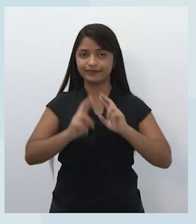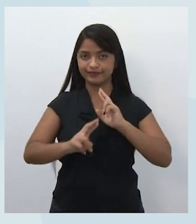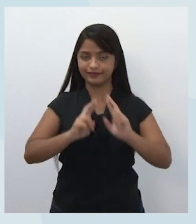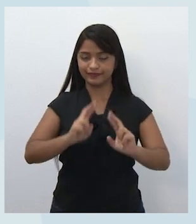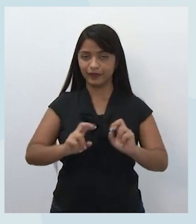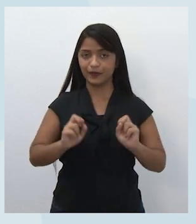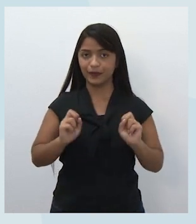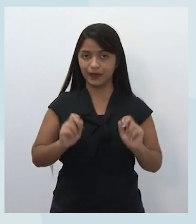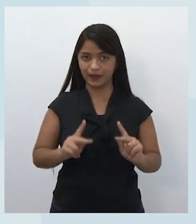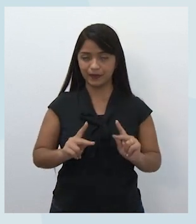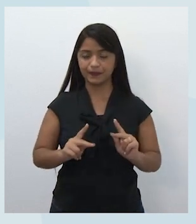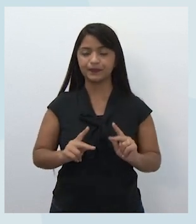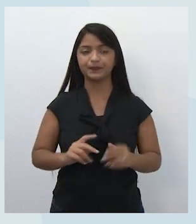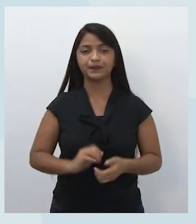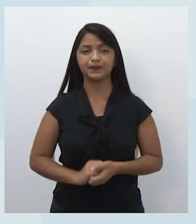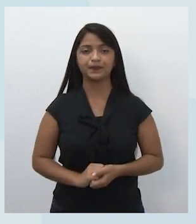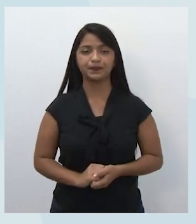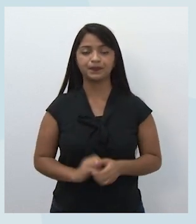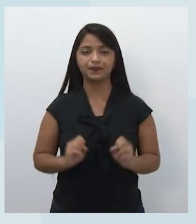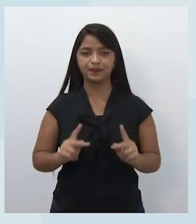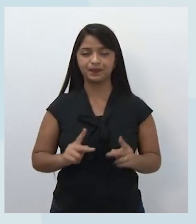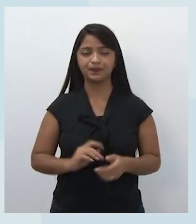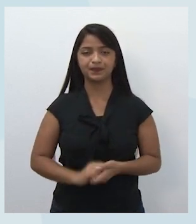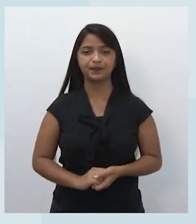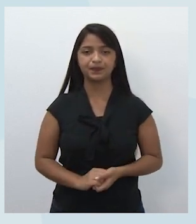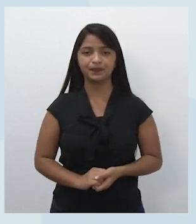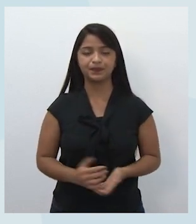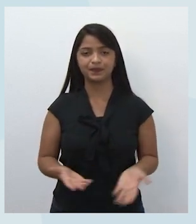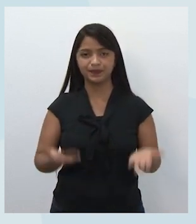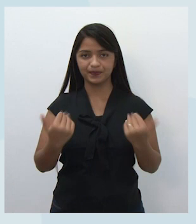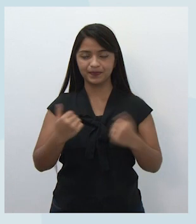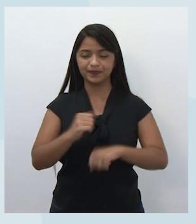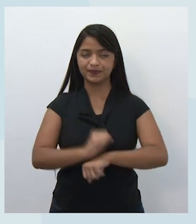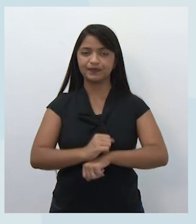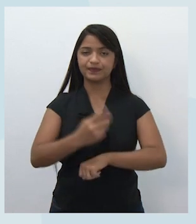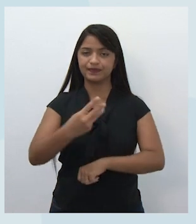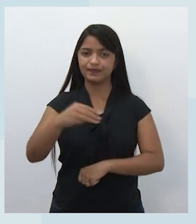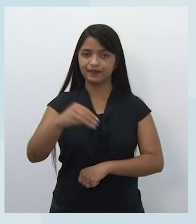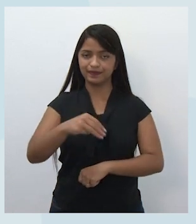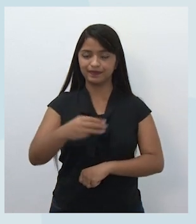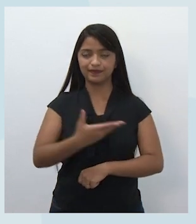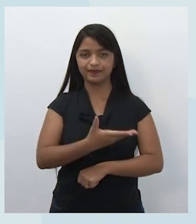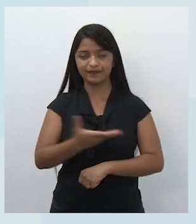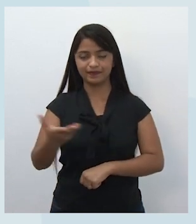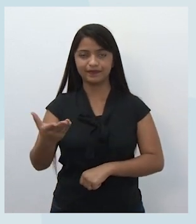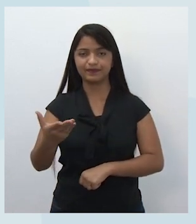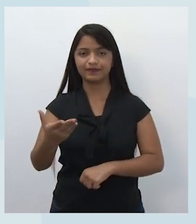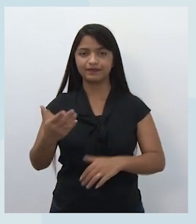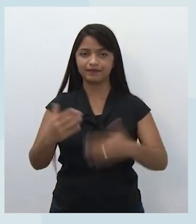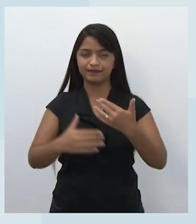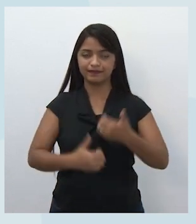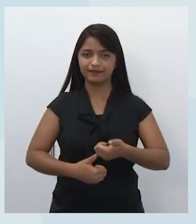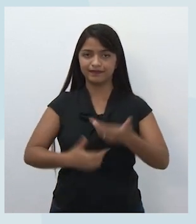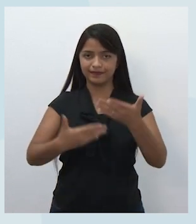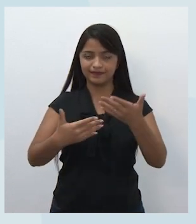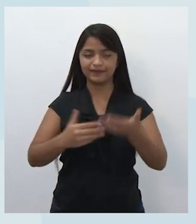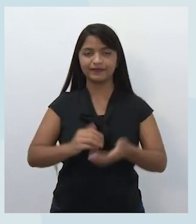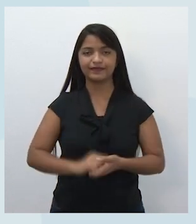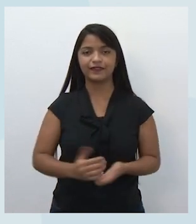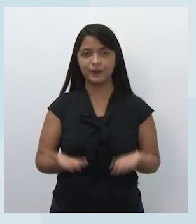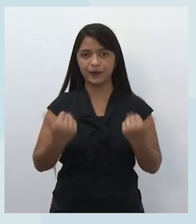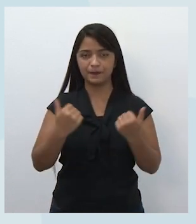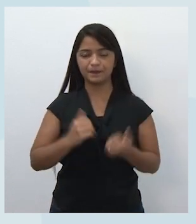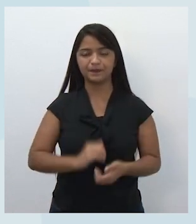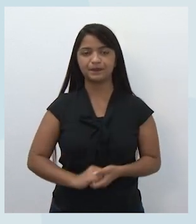vocês colocarem para esse questionamento, ok? Então vamos lá, 3 minutinhos para vocês colaborarem com a gente no chat. Vamos